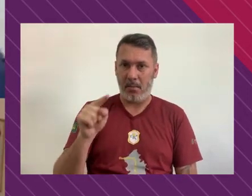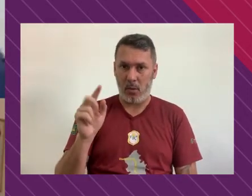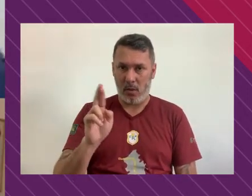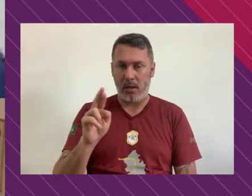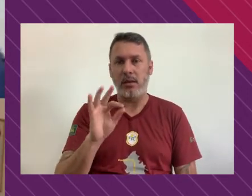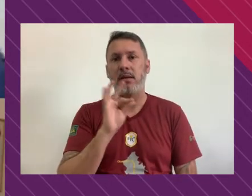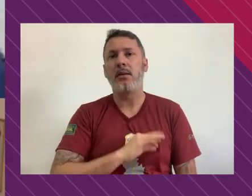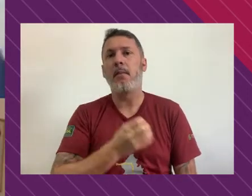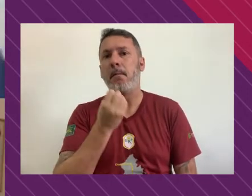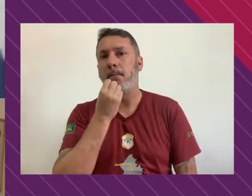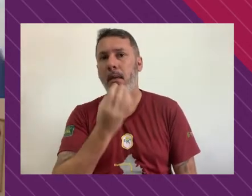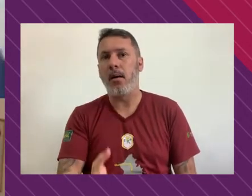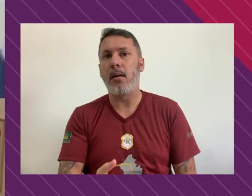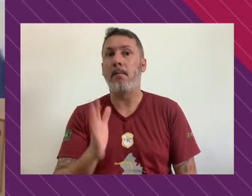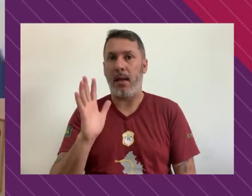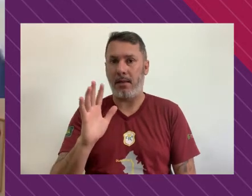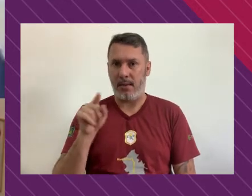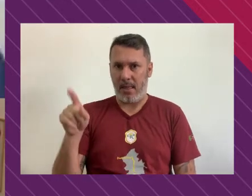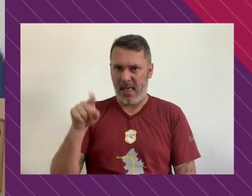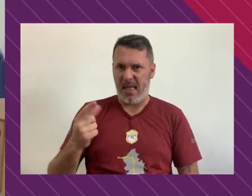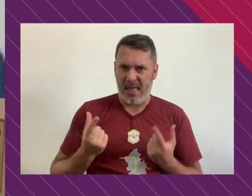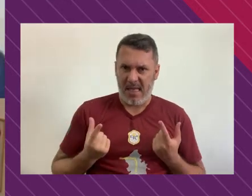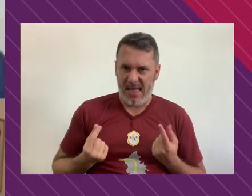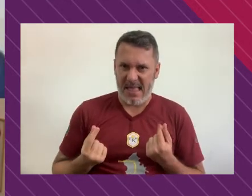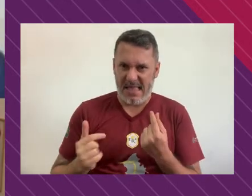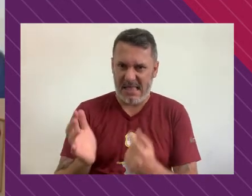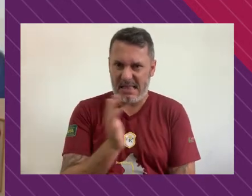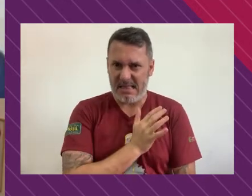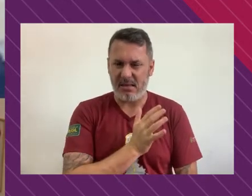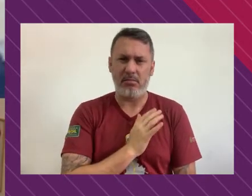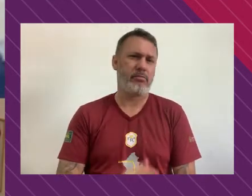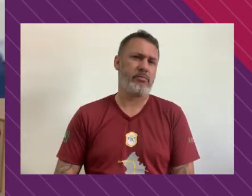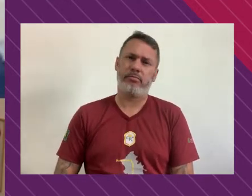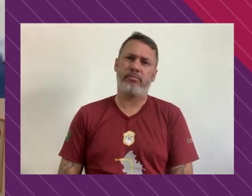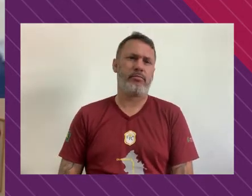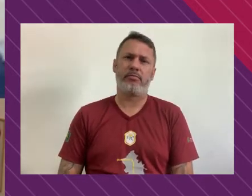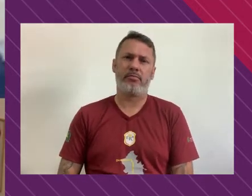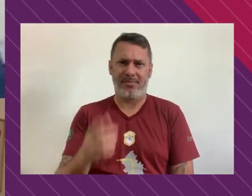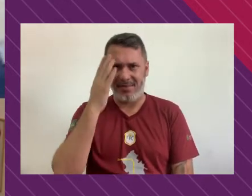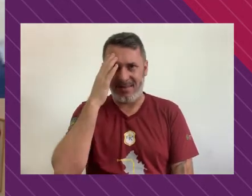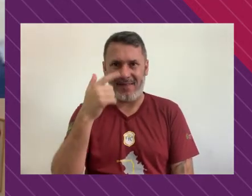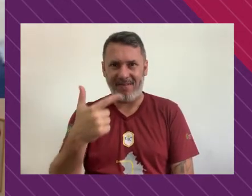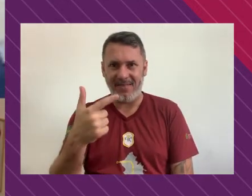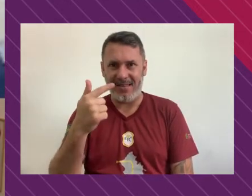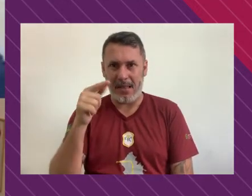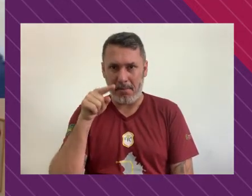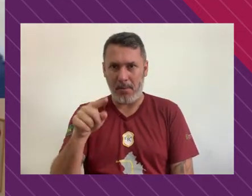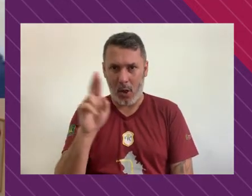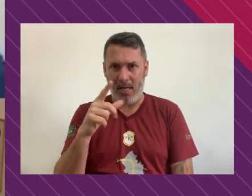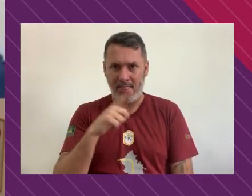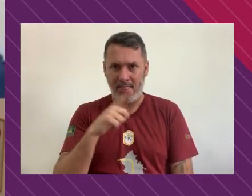Então, aí a gente já tira um pouco o que é desigualdade. No Brasil, se você ganha um salário de R$27.000, você